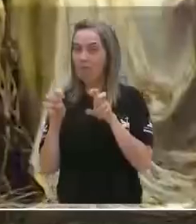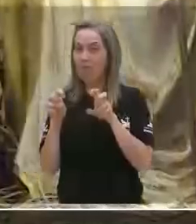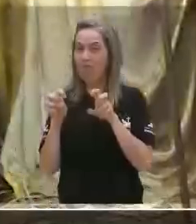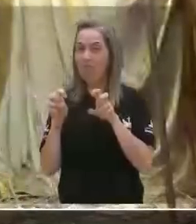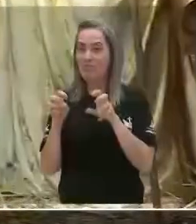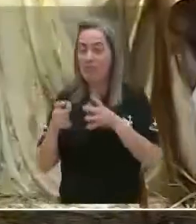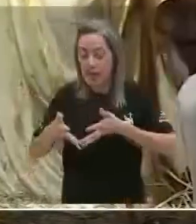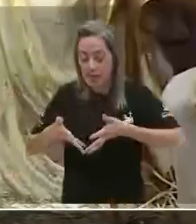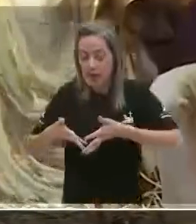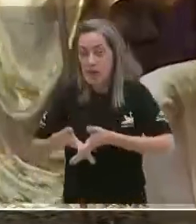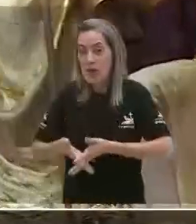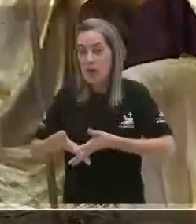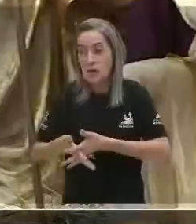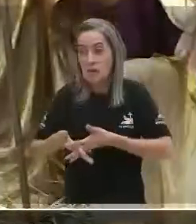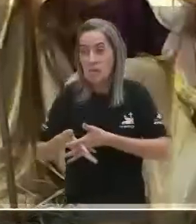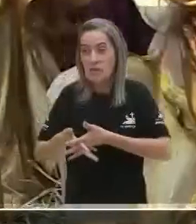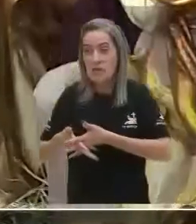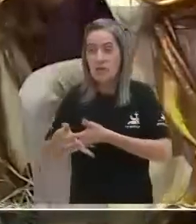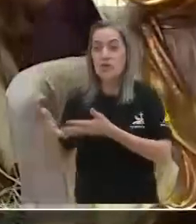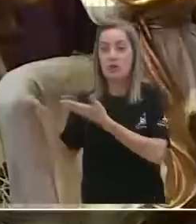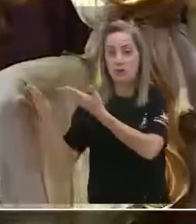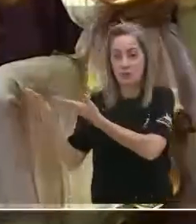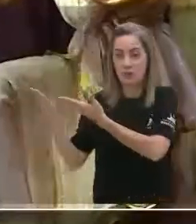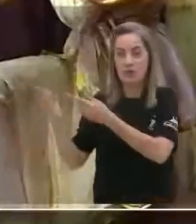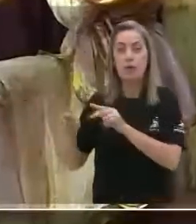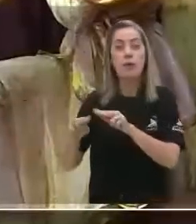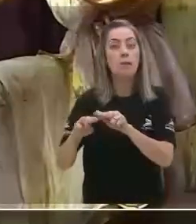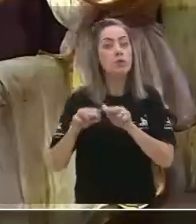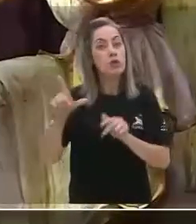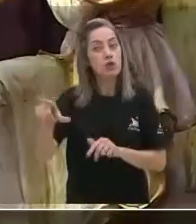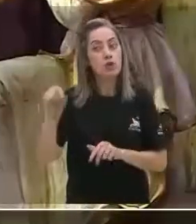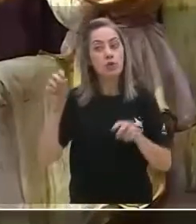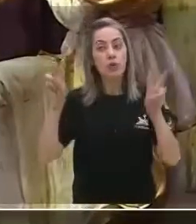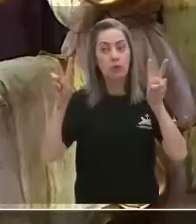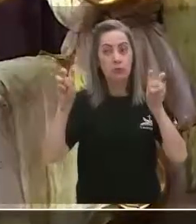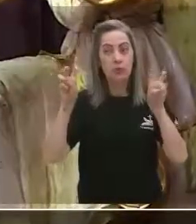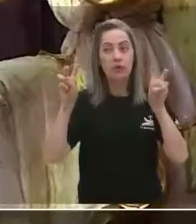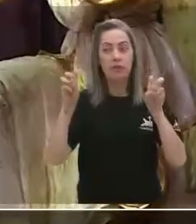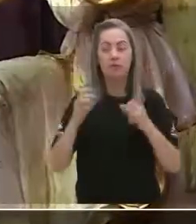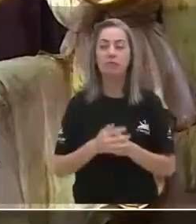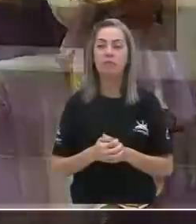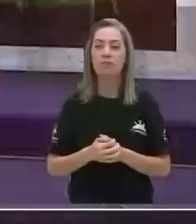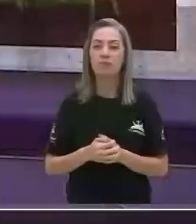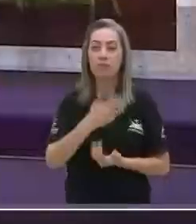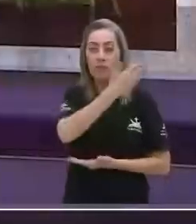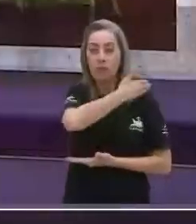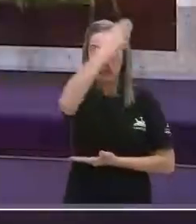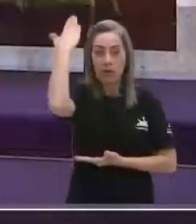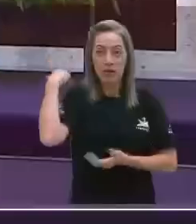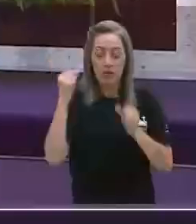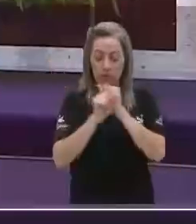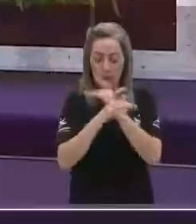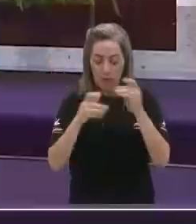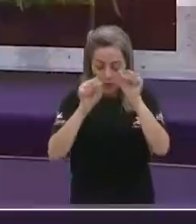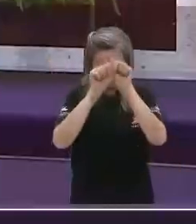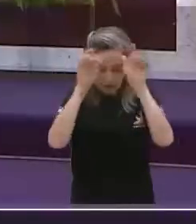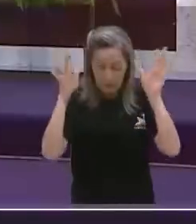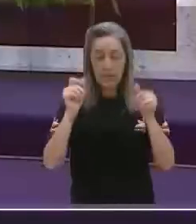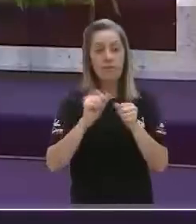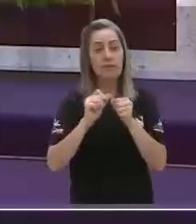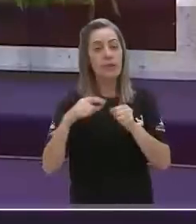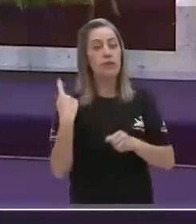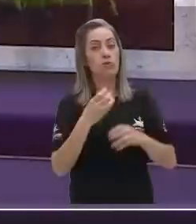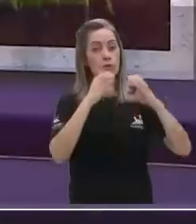para a manjedoura, e por isso eu escolhi o tema, Nossa Senhora de Guadalupe, fazei que o